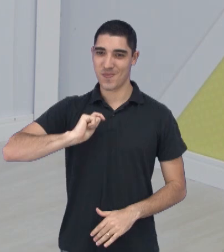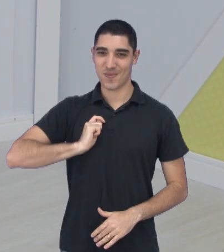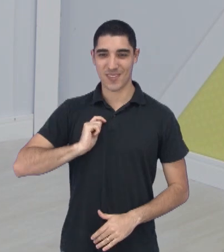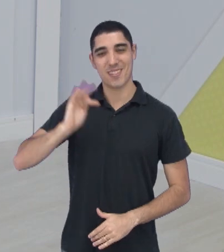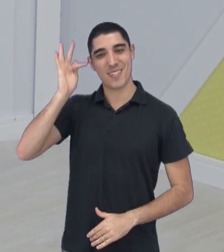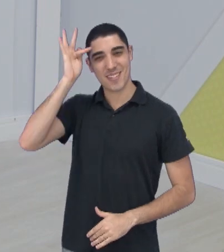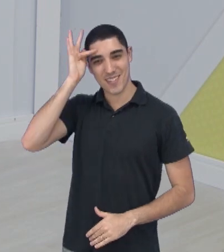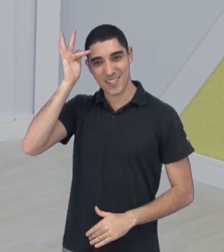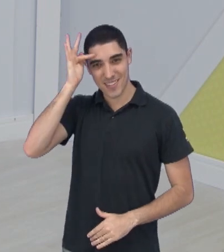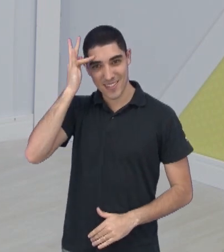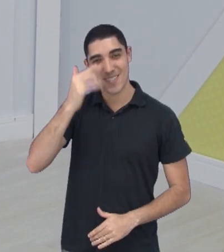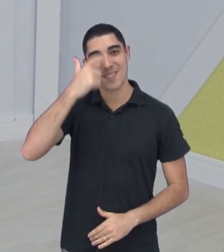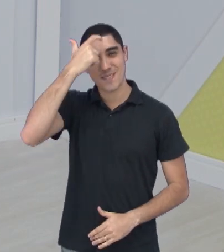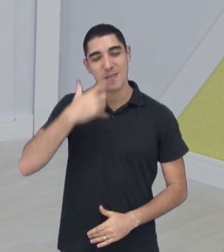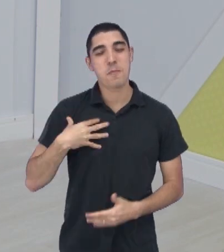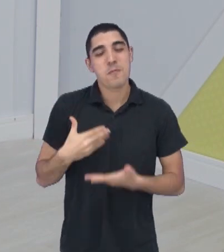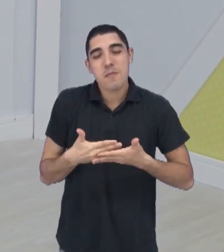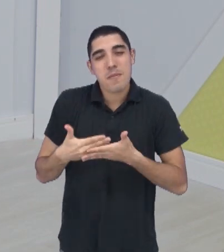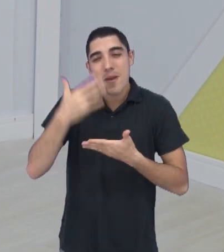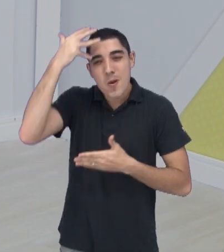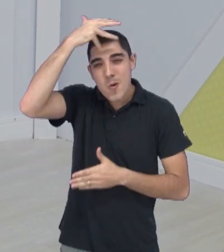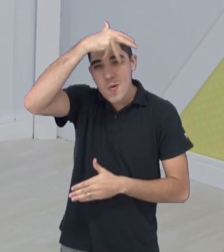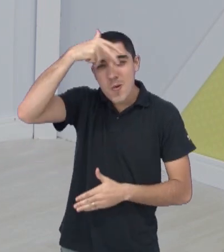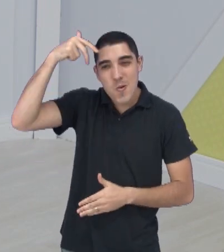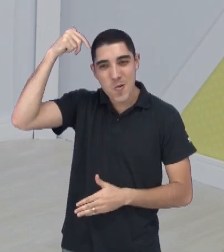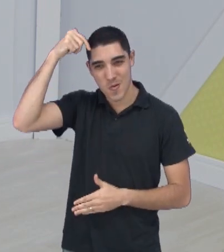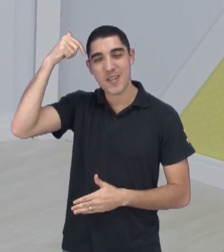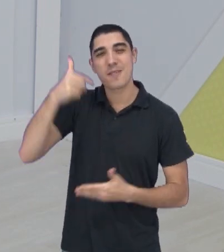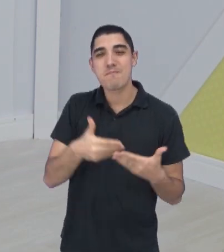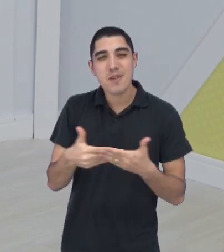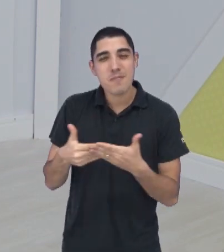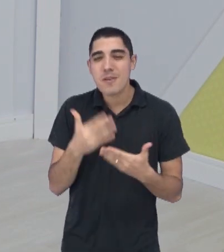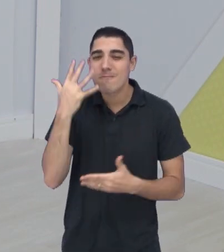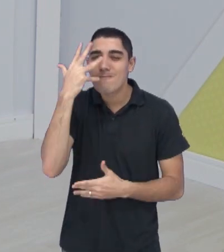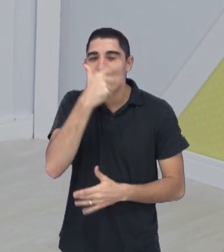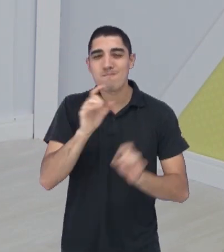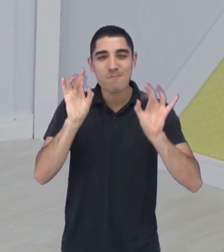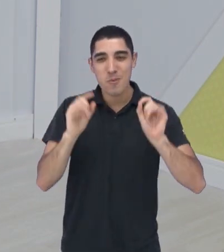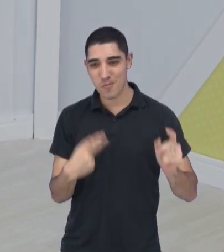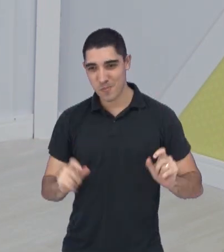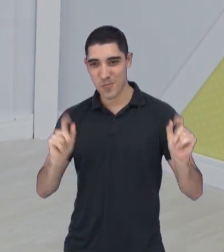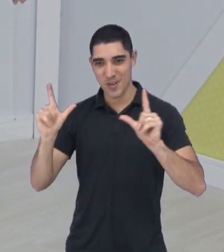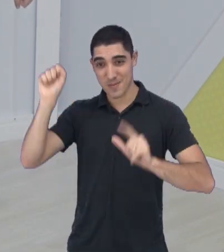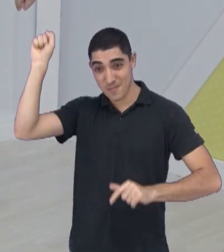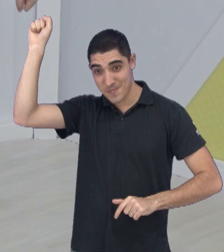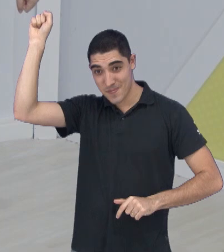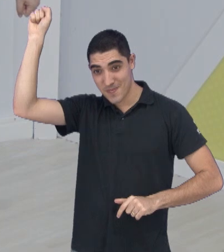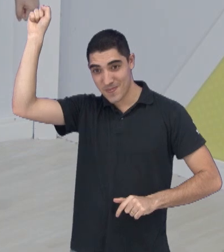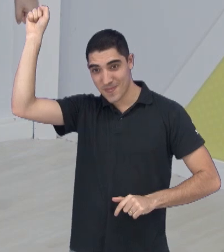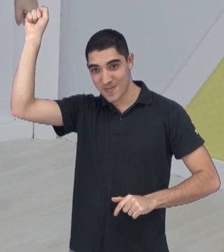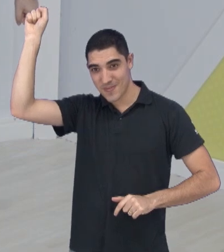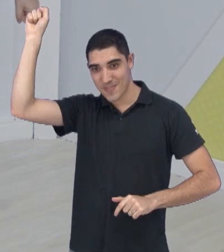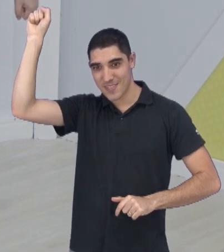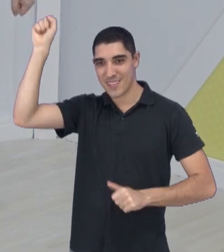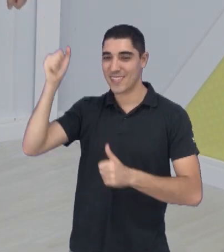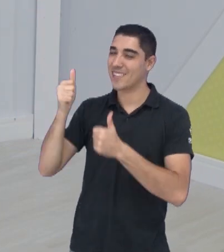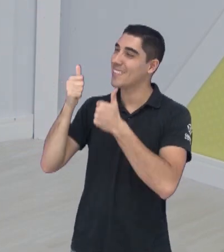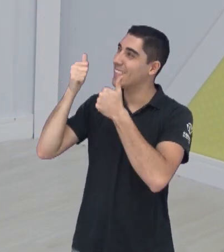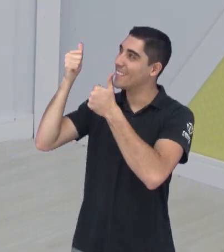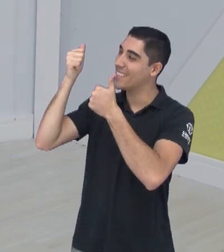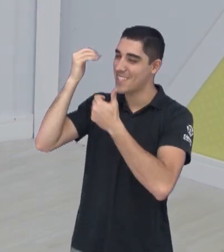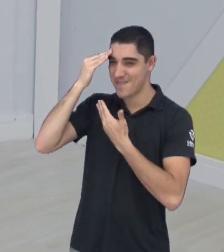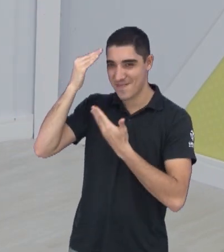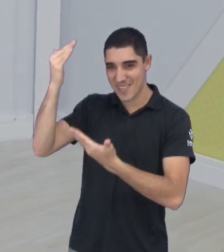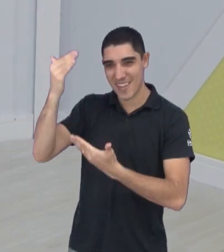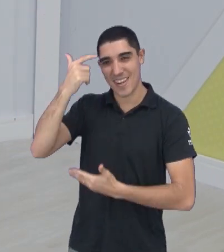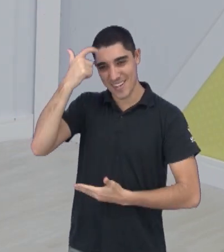o nosso querido Luiz Fernando, papai do Lorenzo. Lorenzo, que é o mascotinho do nosso Hora do Esporte. Luizão, seja sempre bem-vindo, aquele nosso soquinho